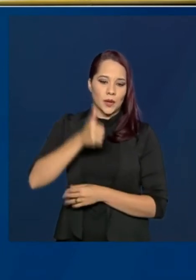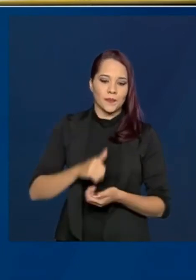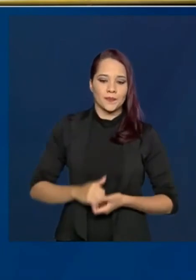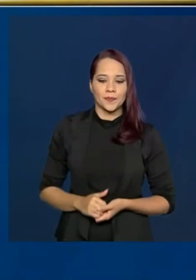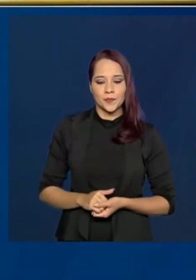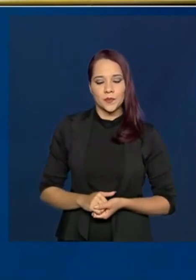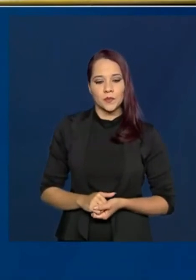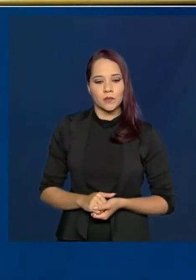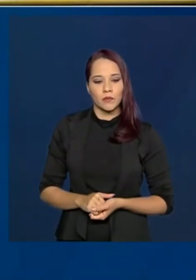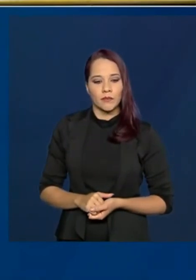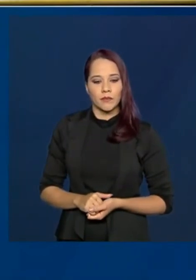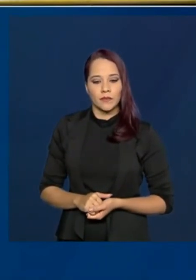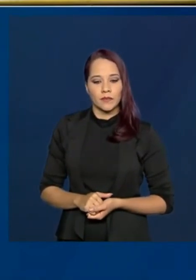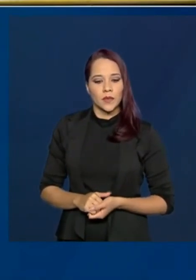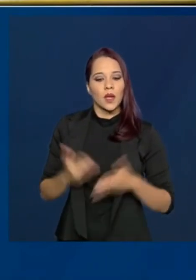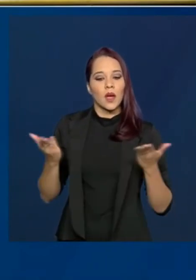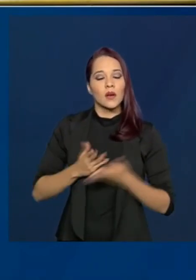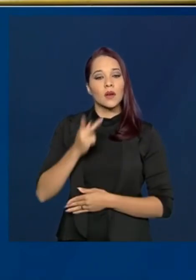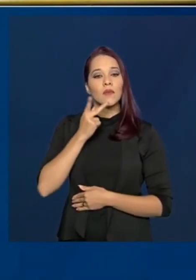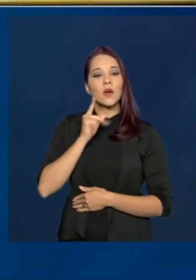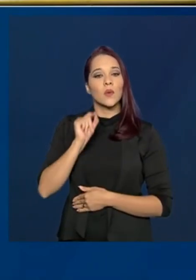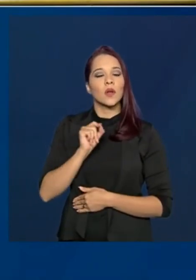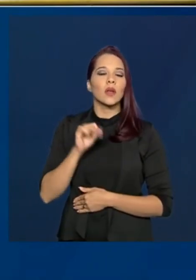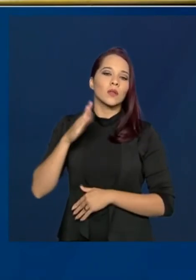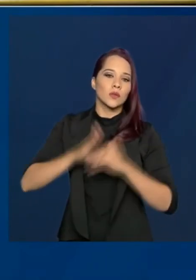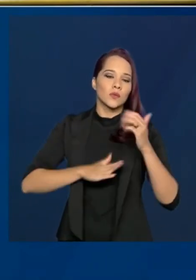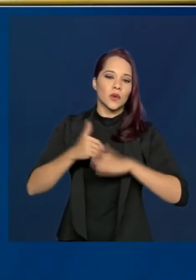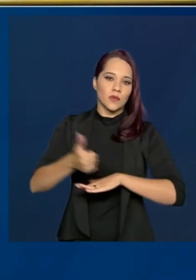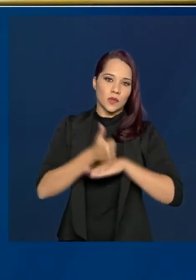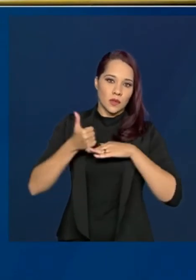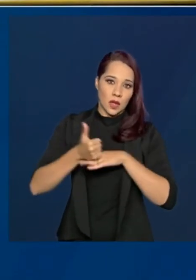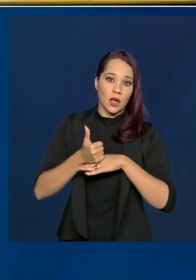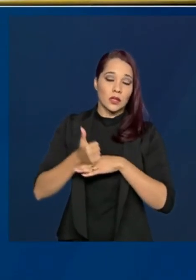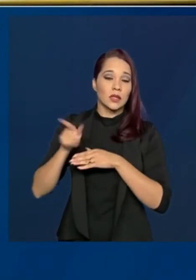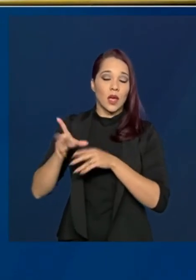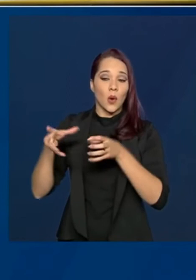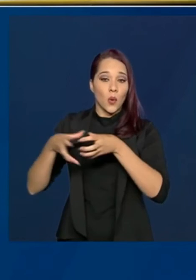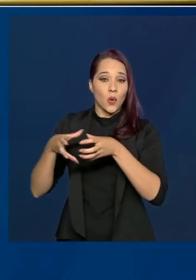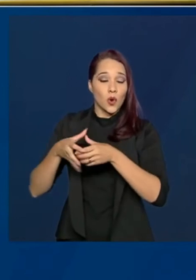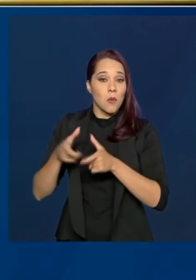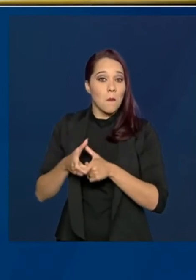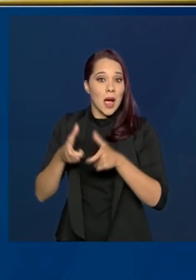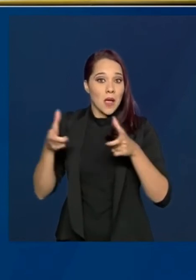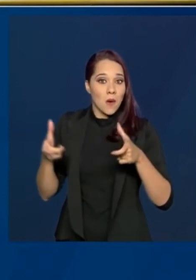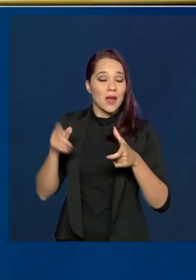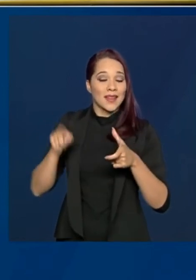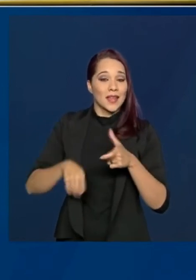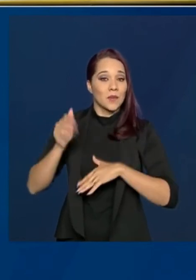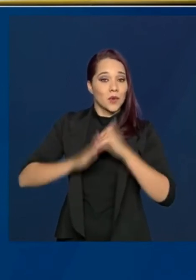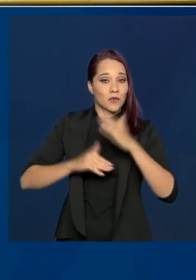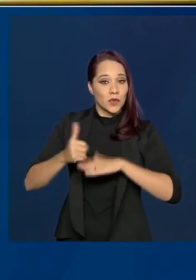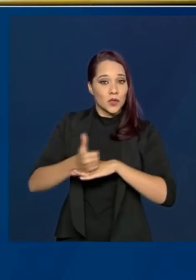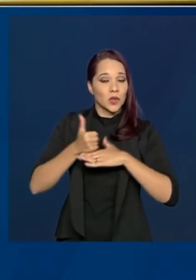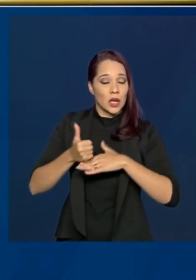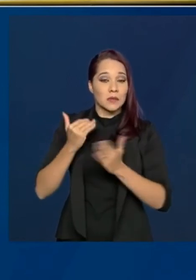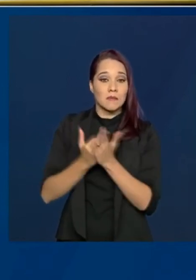Pode passar. Agora a gente vai falar dos profissionais que compõem a amostra maior. São os profissionais do